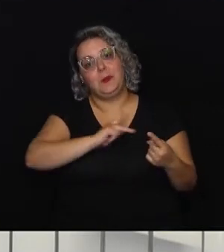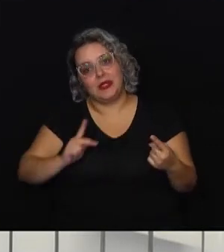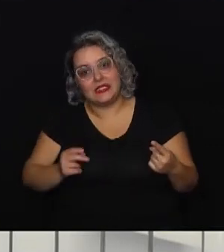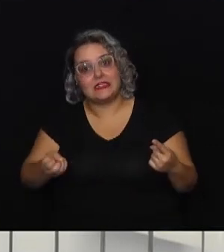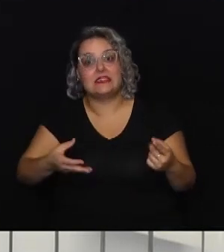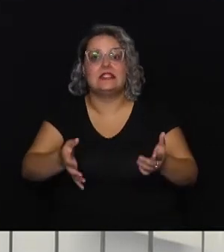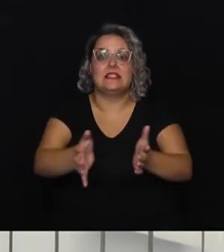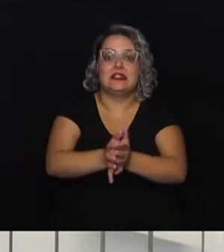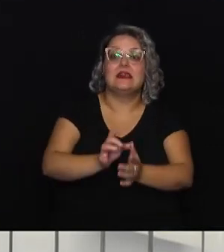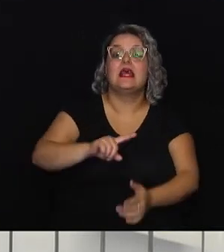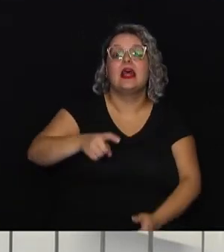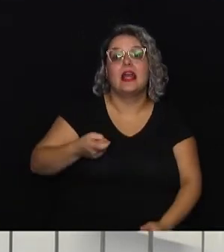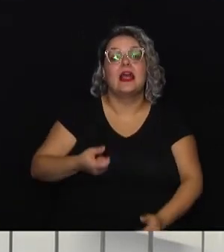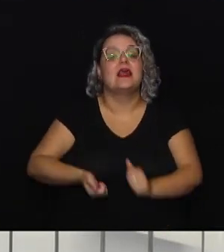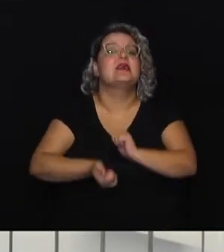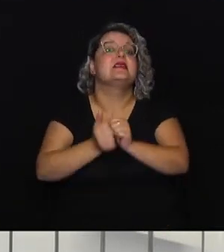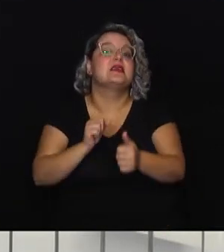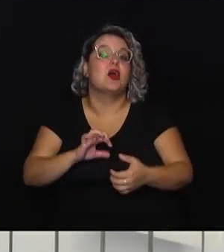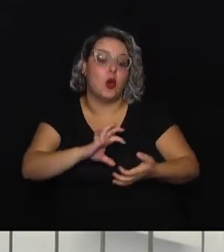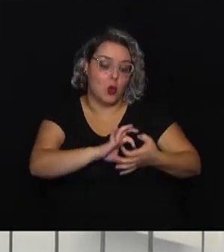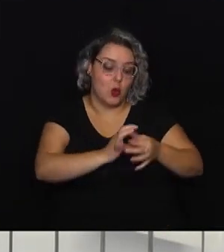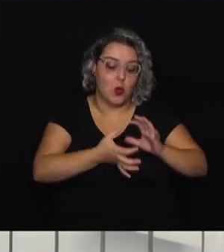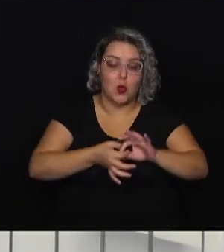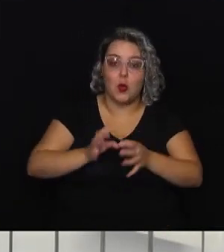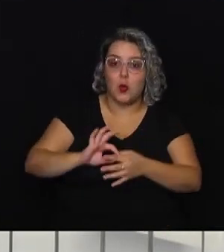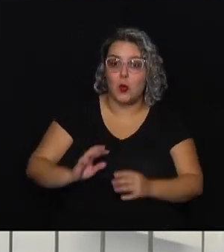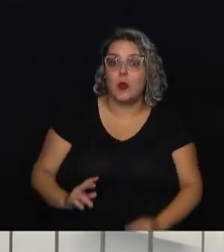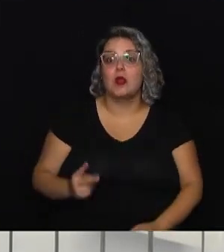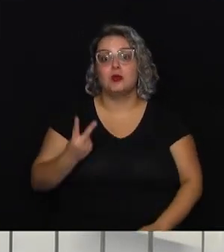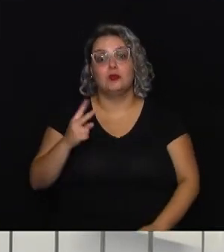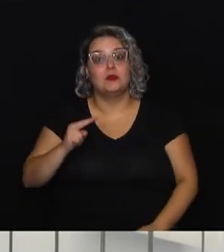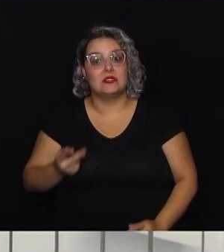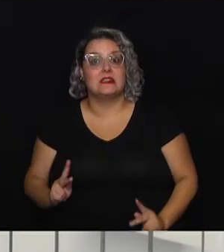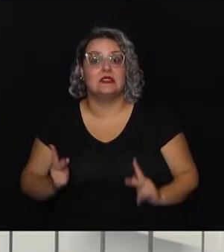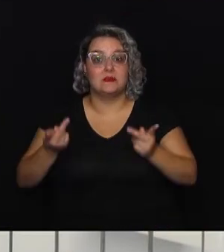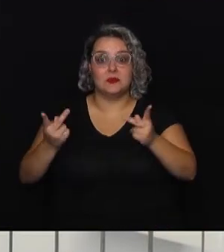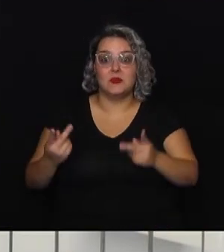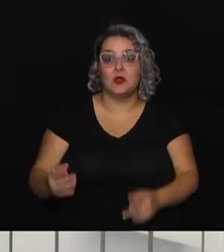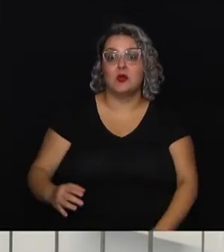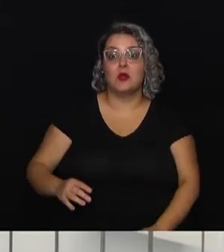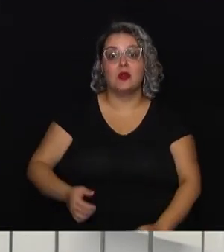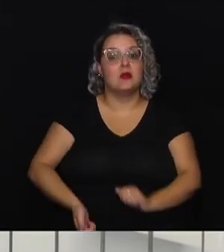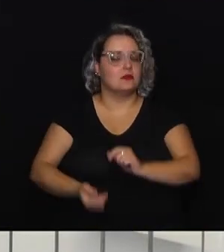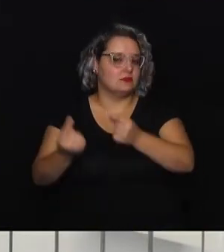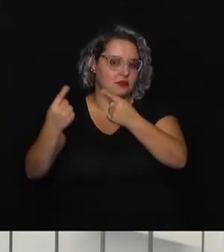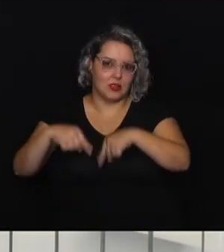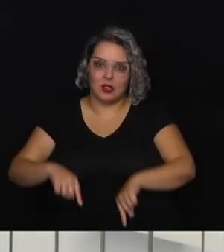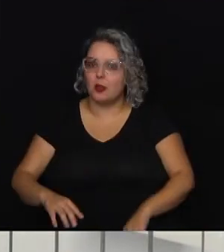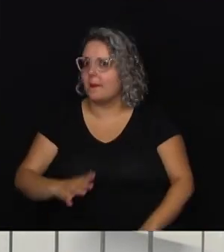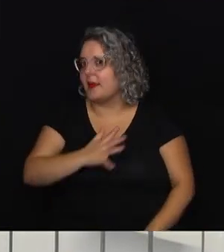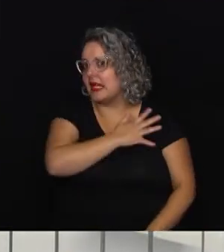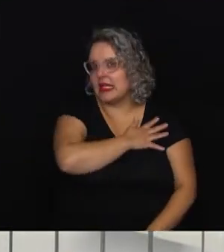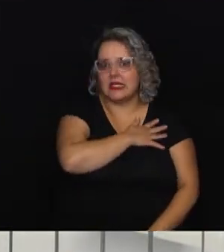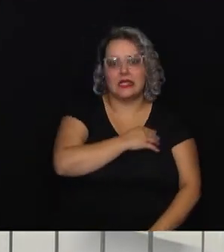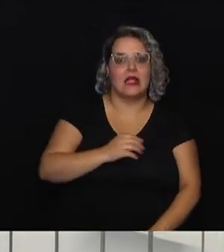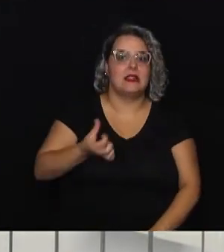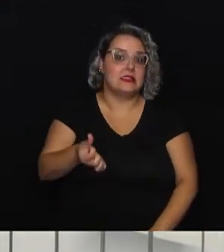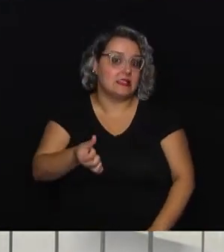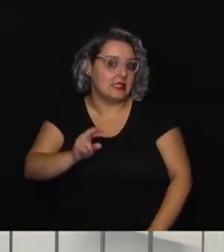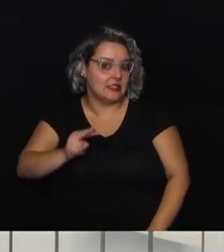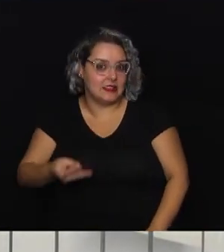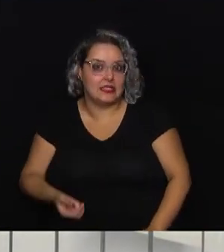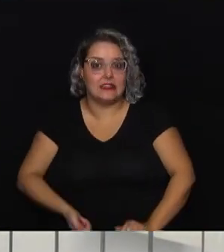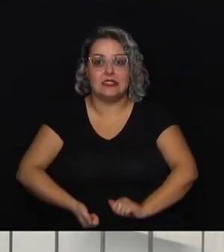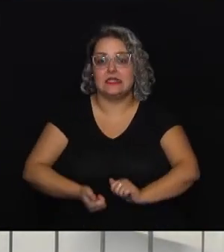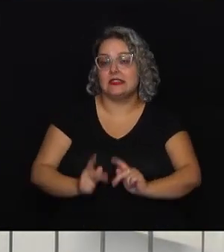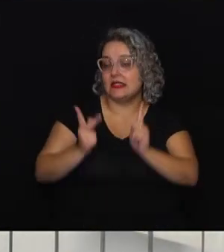equipe, ex-atleta olímpica, bicampeã mundial militar, 6 vezes campeã brasileira. Quero agradecer a